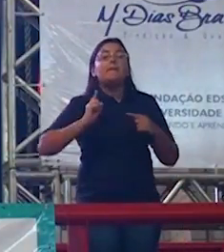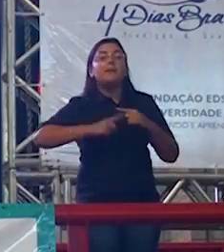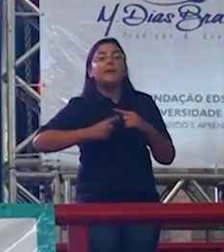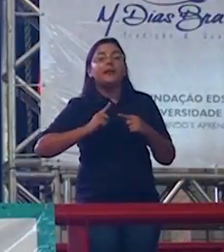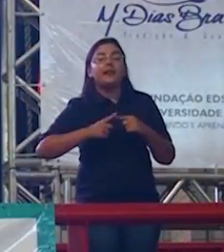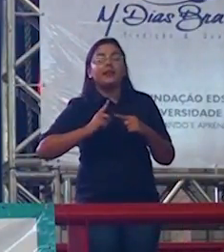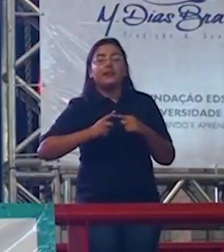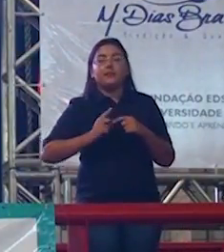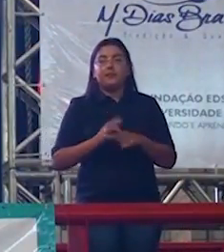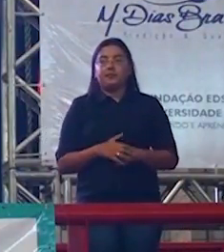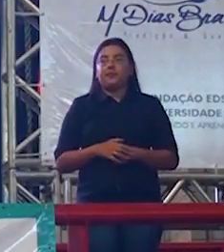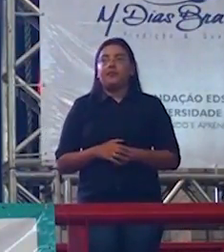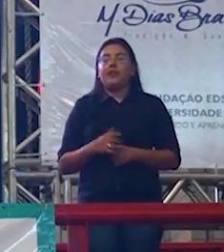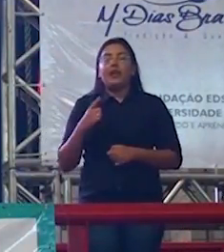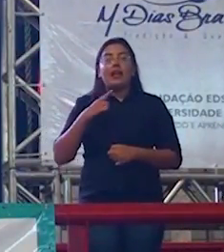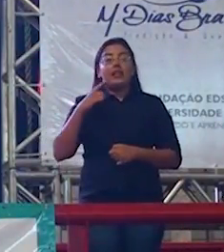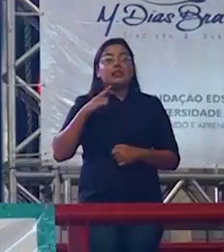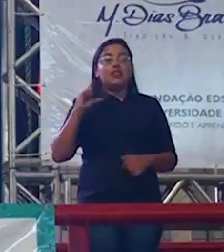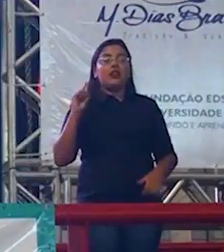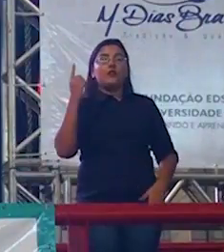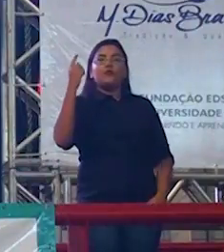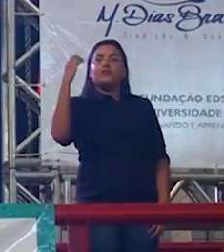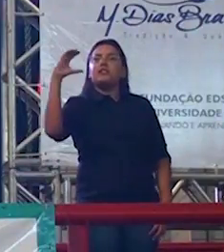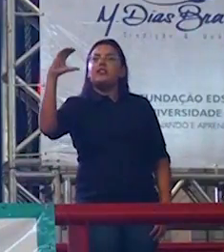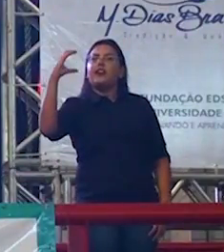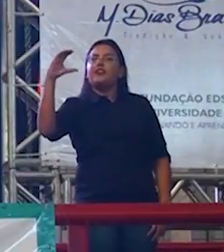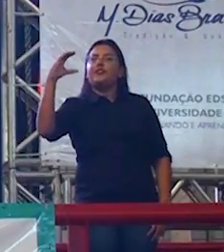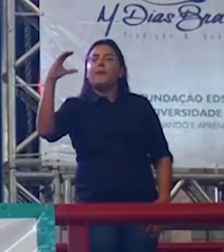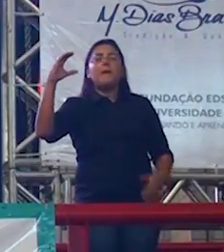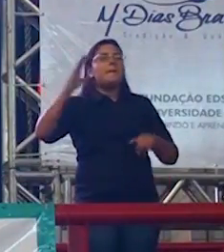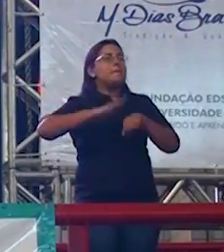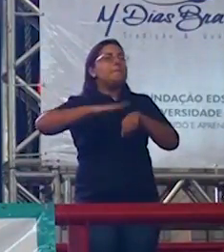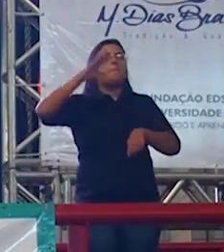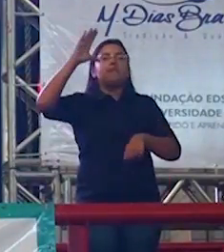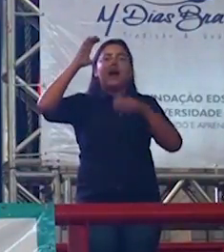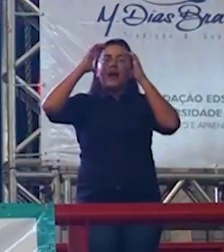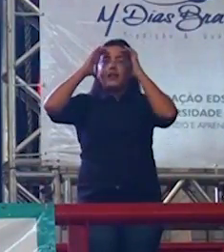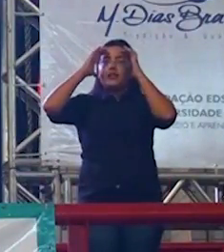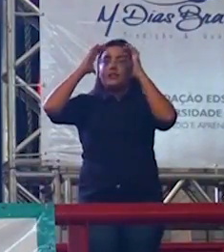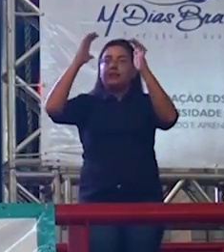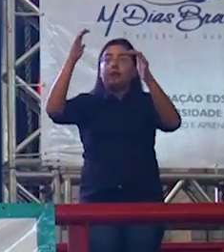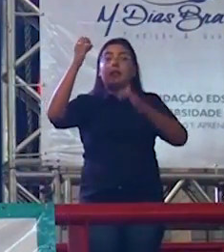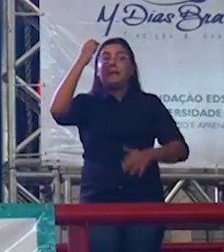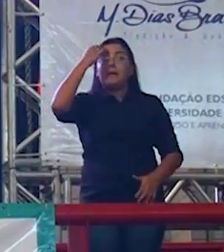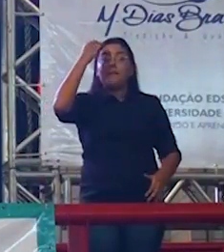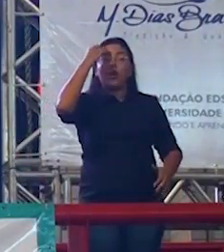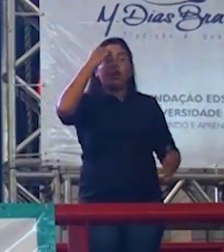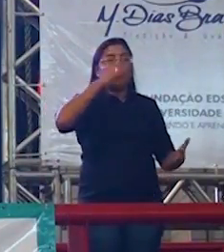quê? Tem um cientista que é o cara mais respeitado de